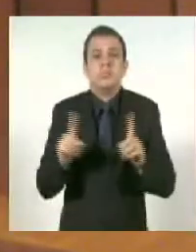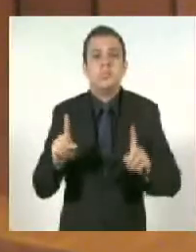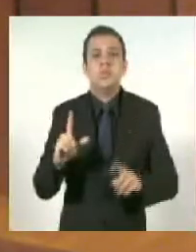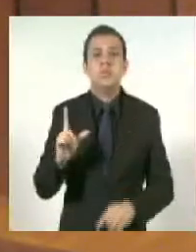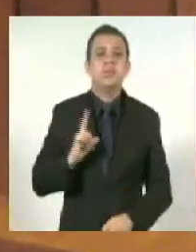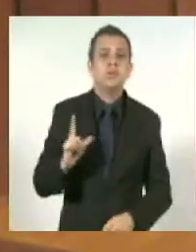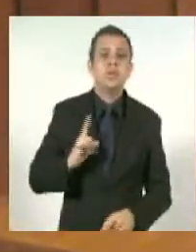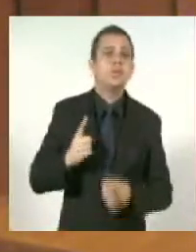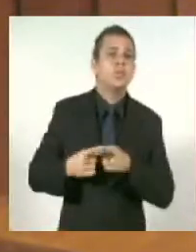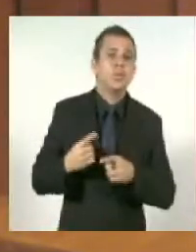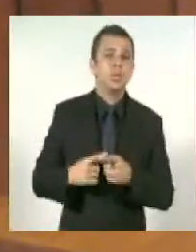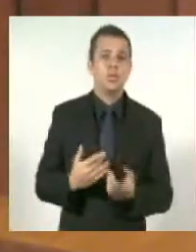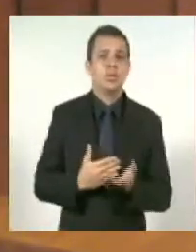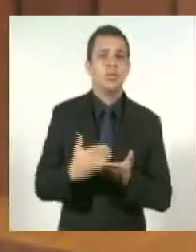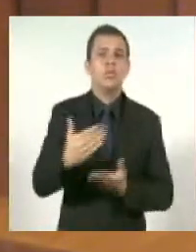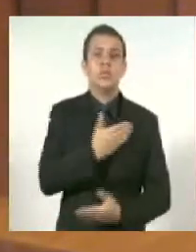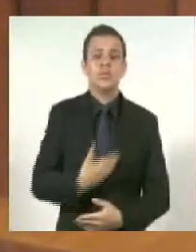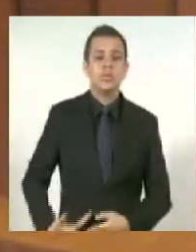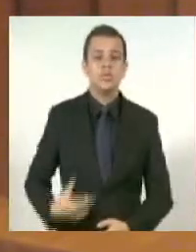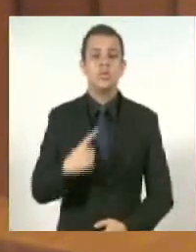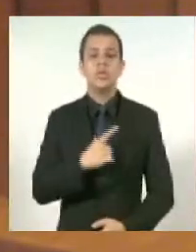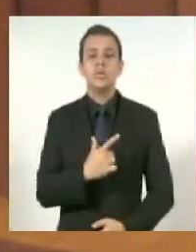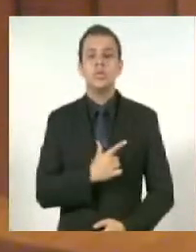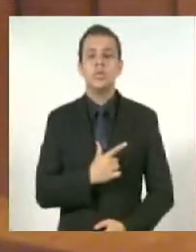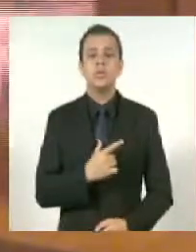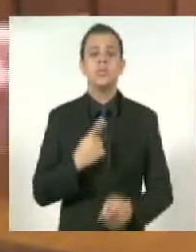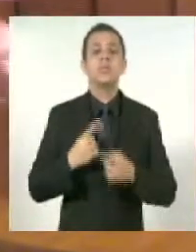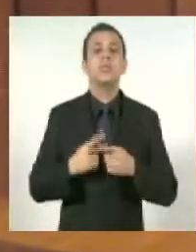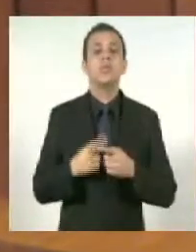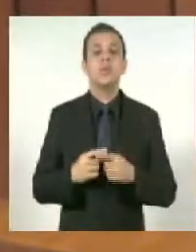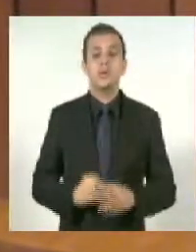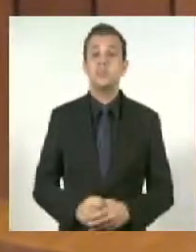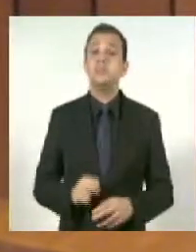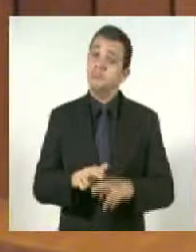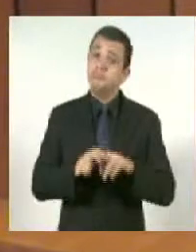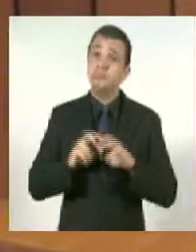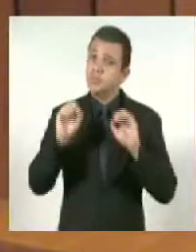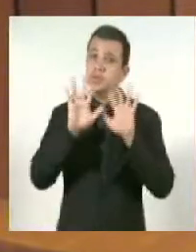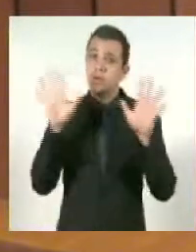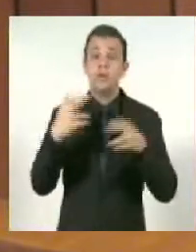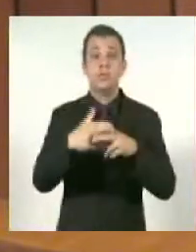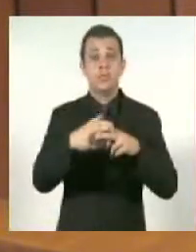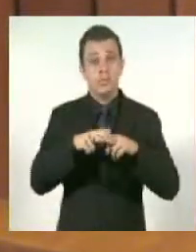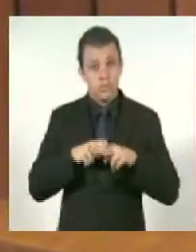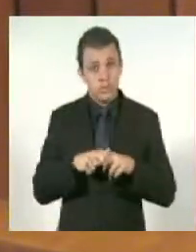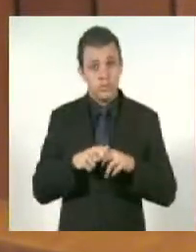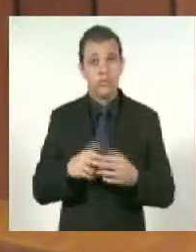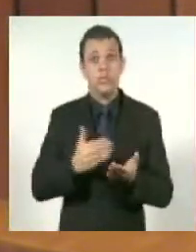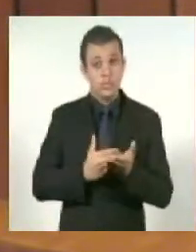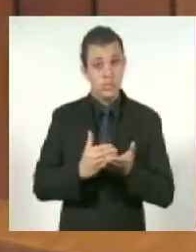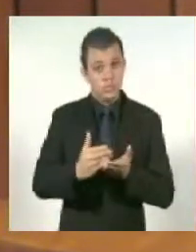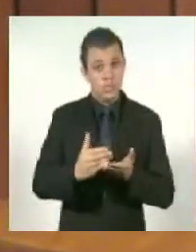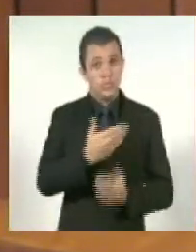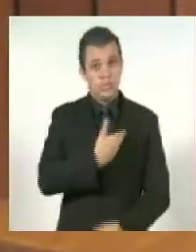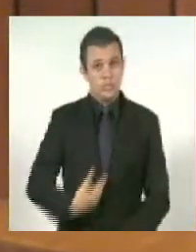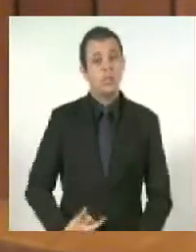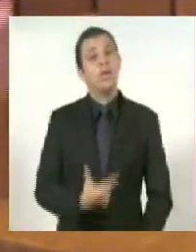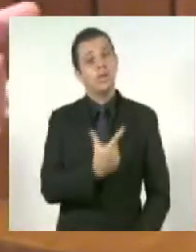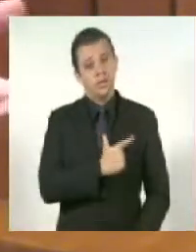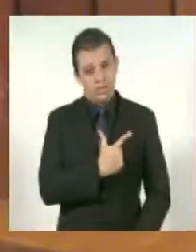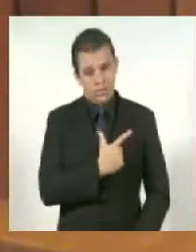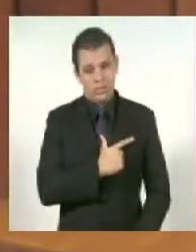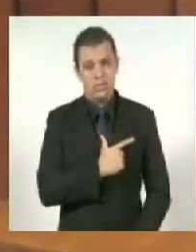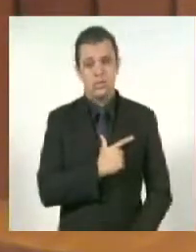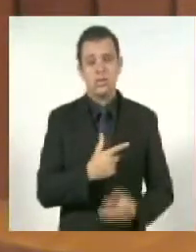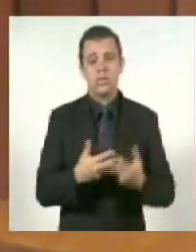governo? Por isso, porque justamente no início de governo tem situações que exigem